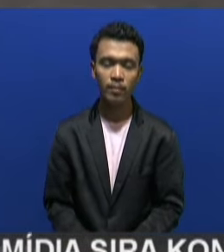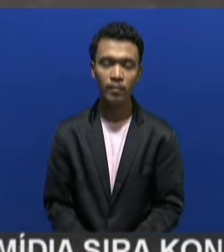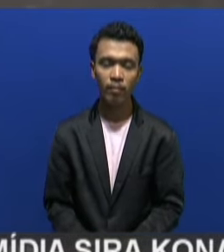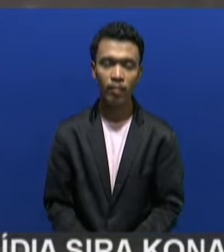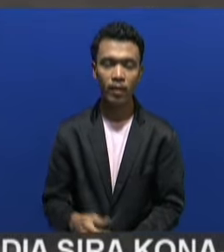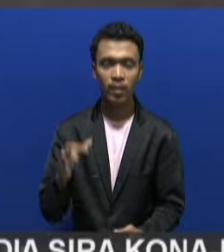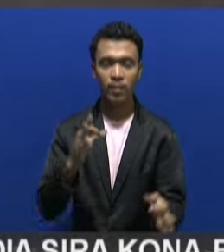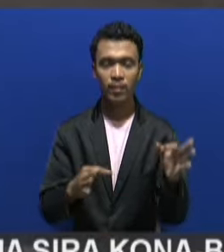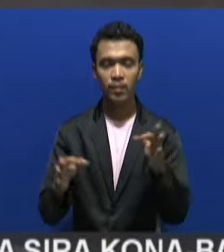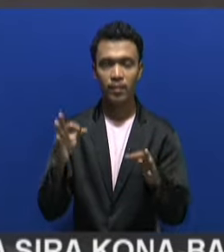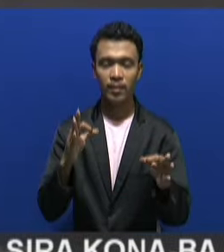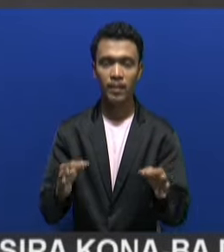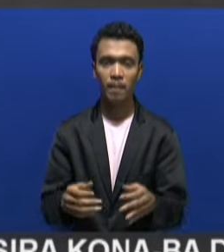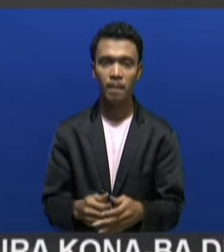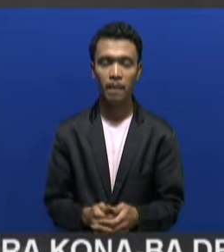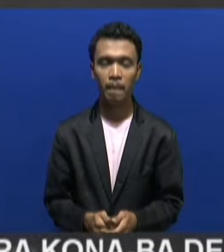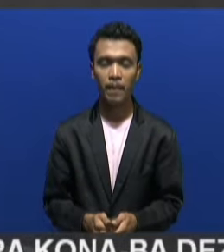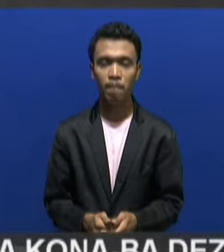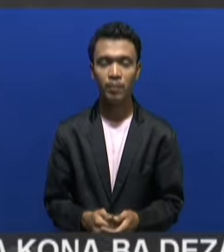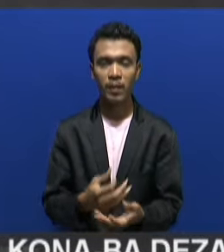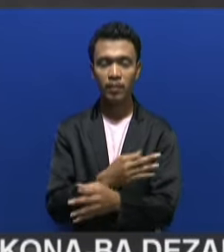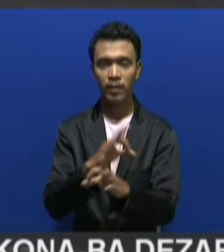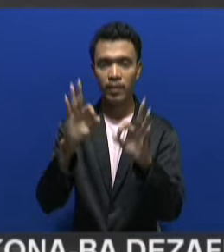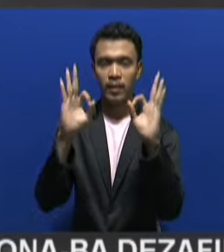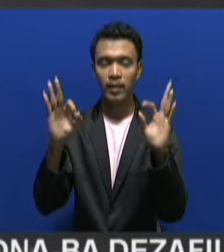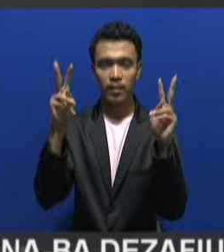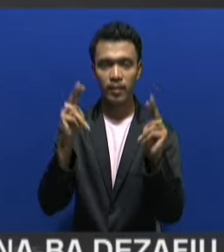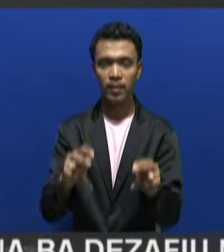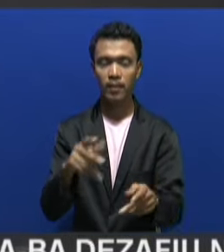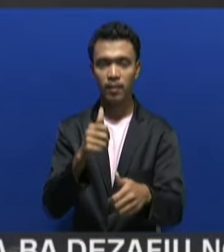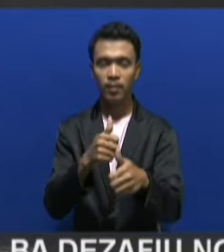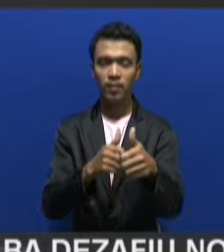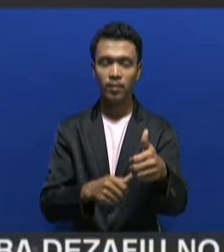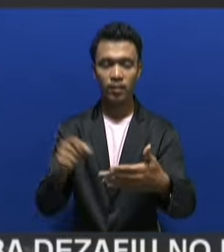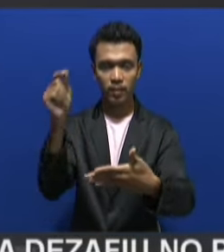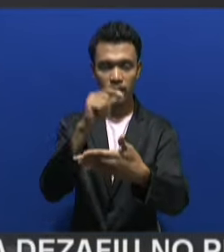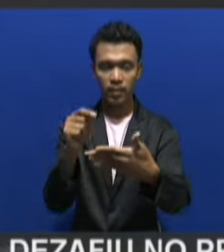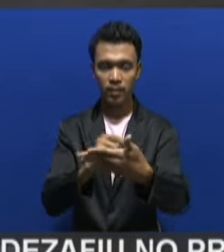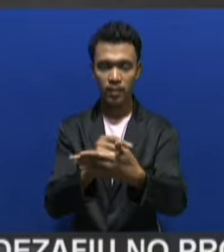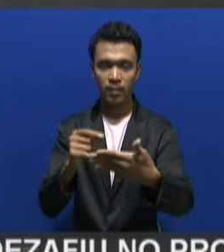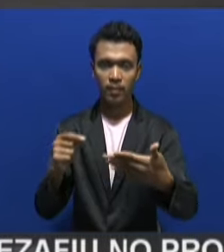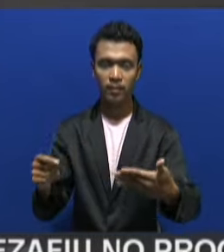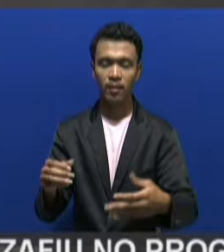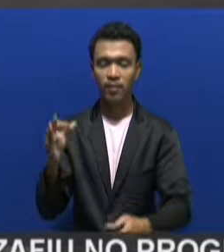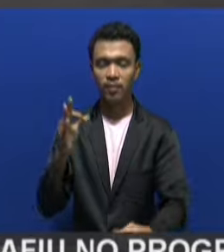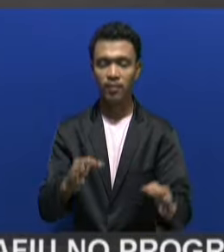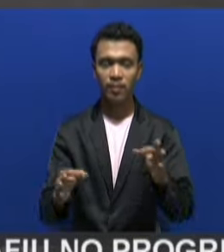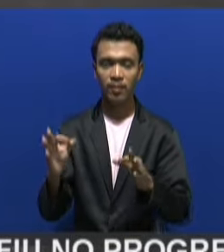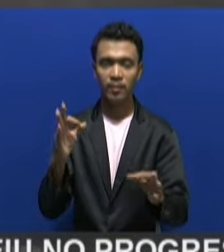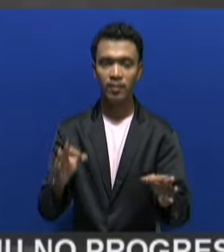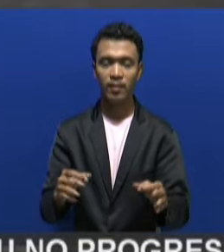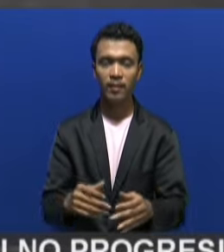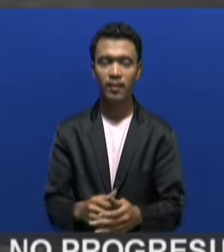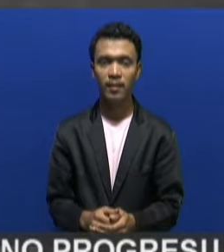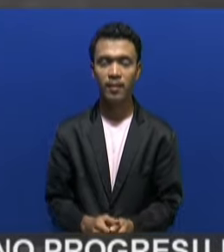No negócio, e de fiscalização, tem que ter mais escolha de vida. A Tronê,